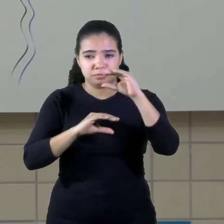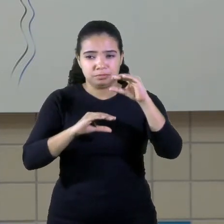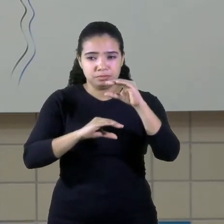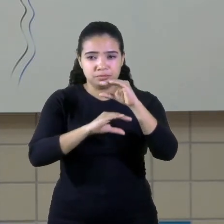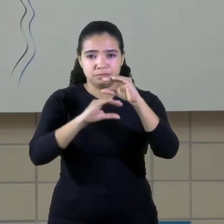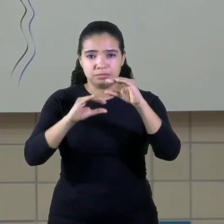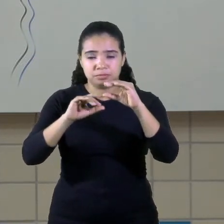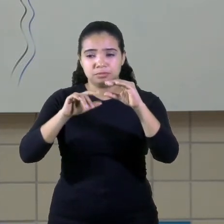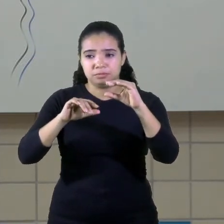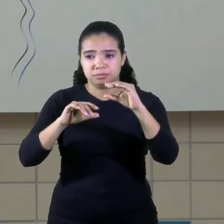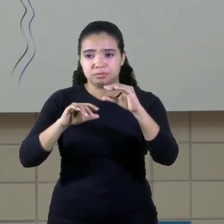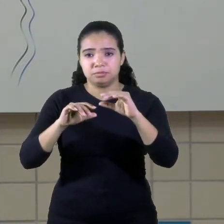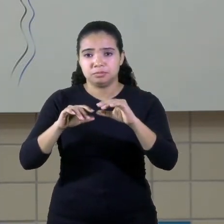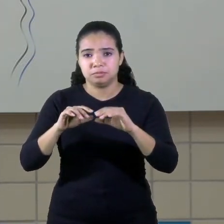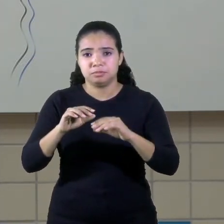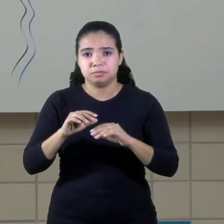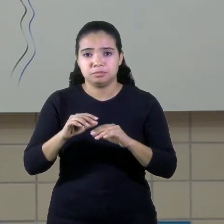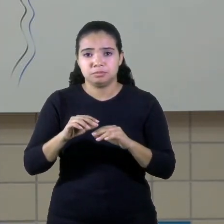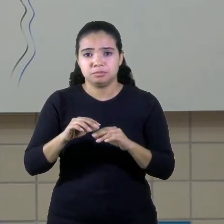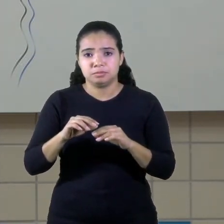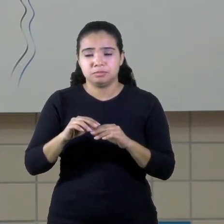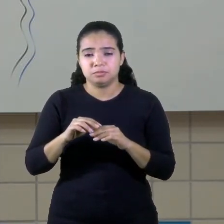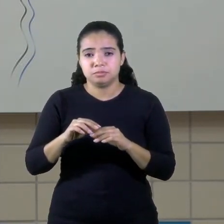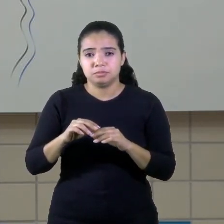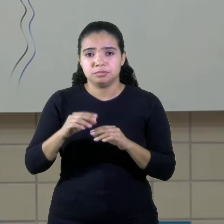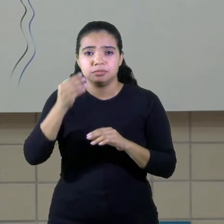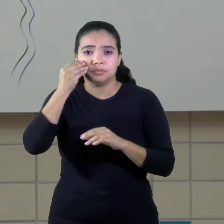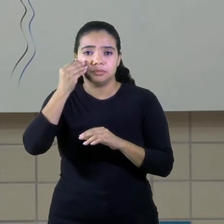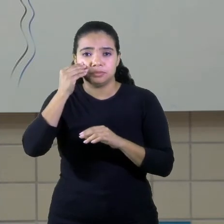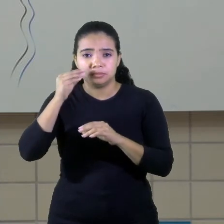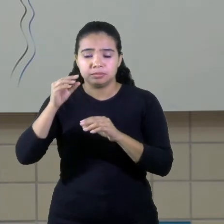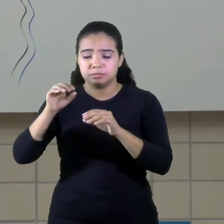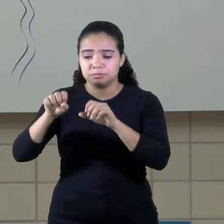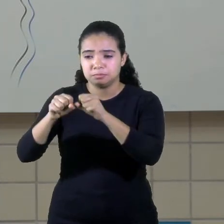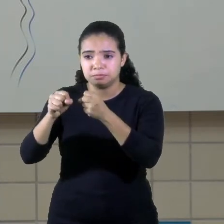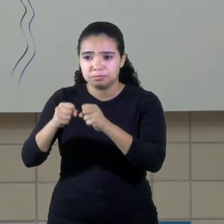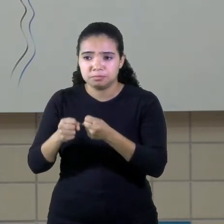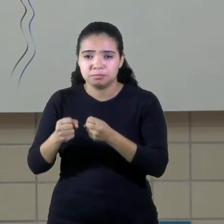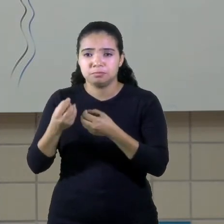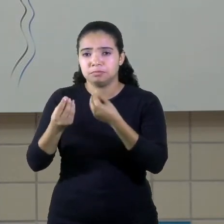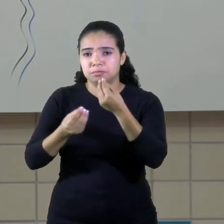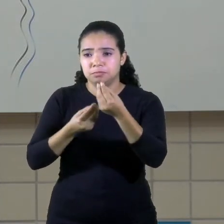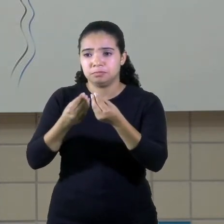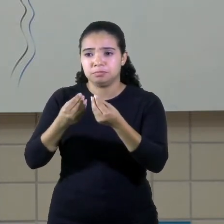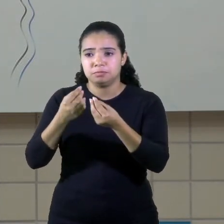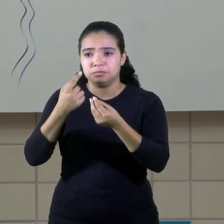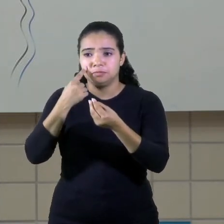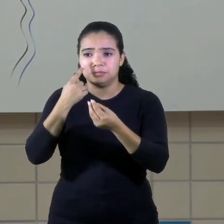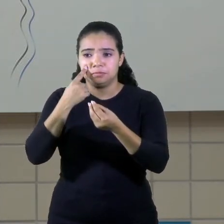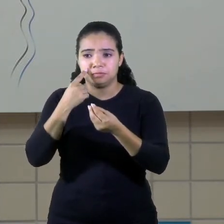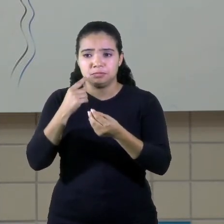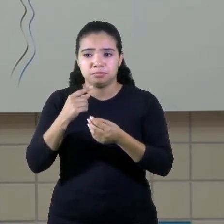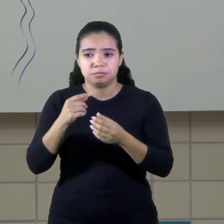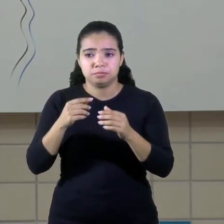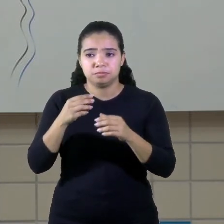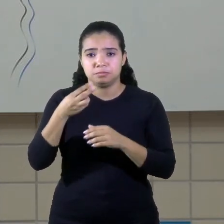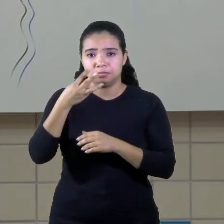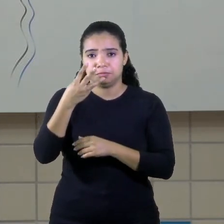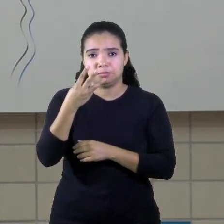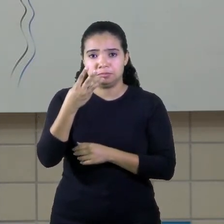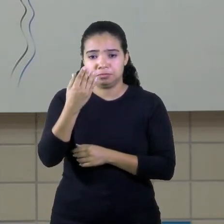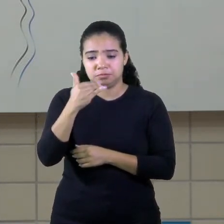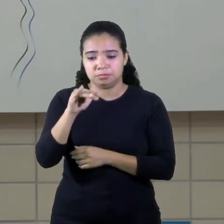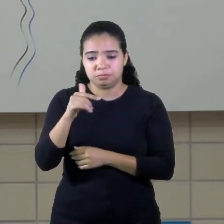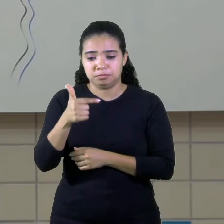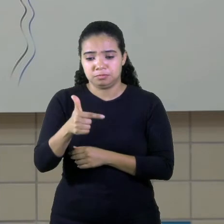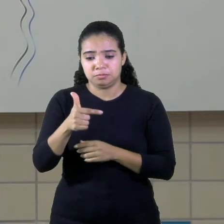é desfazer essas frações. De que forma? O que está propondo a divisão, você joga para o outro